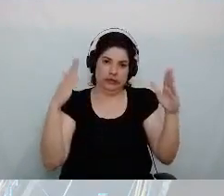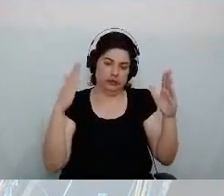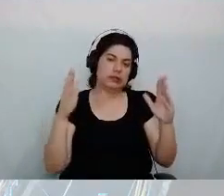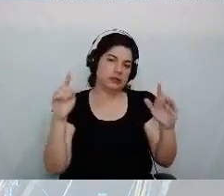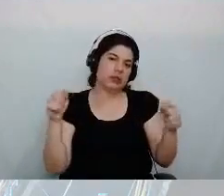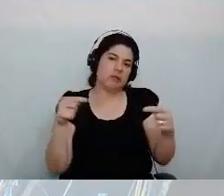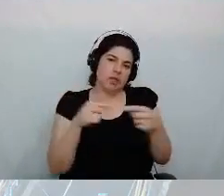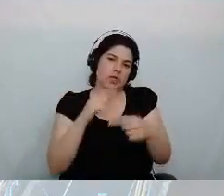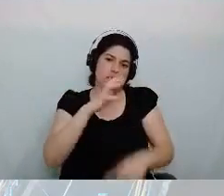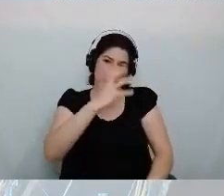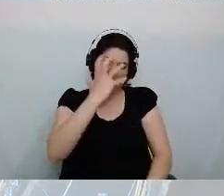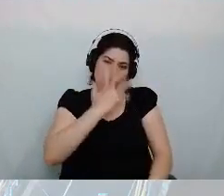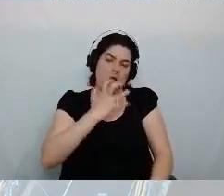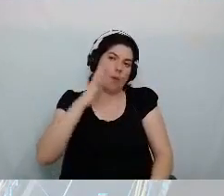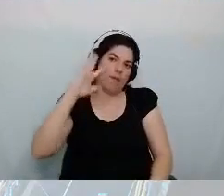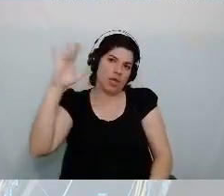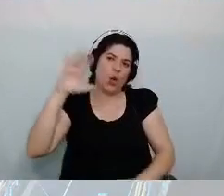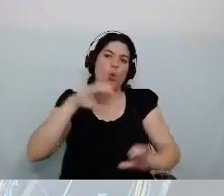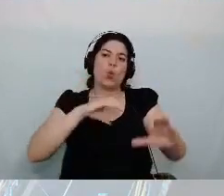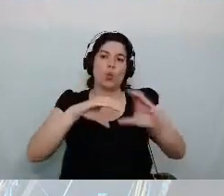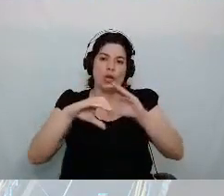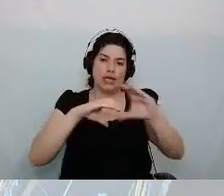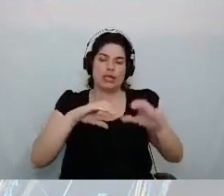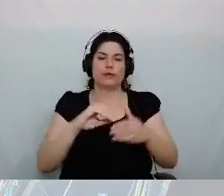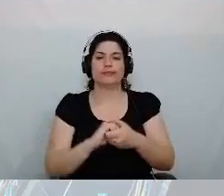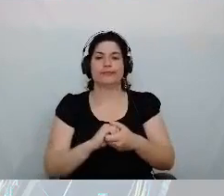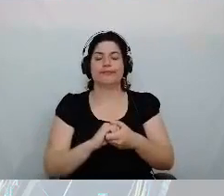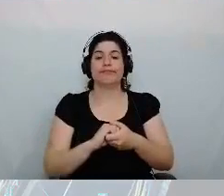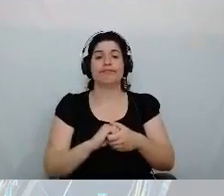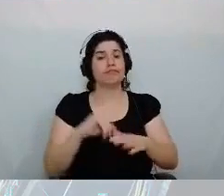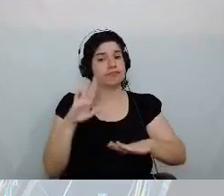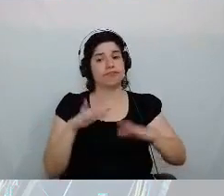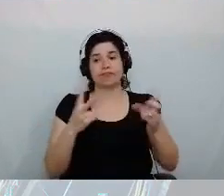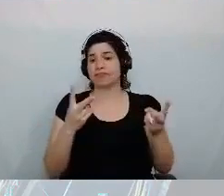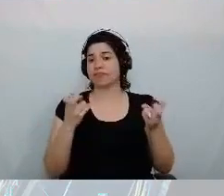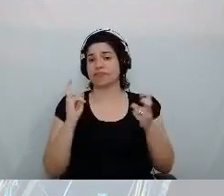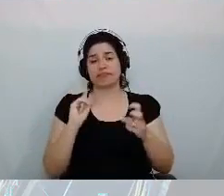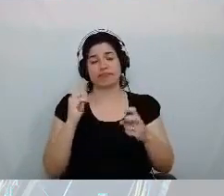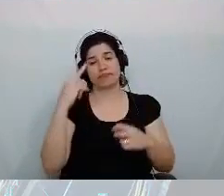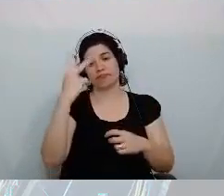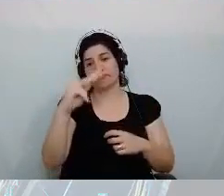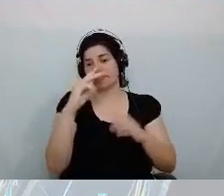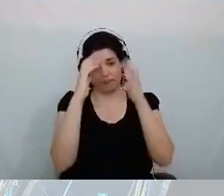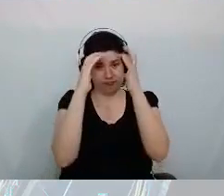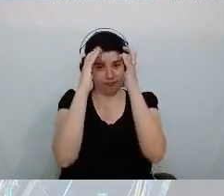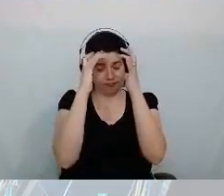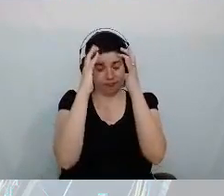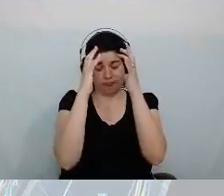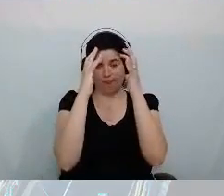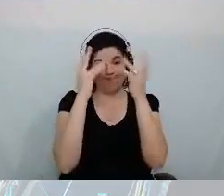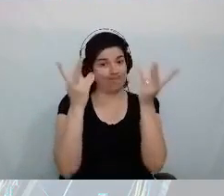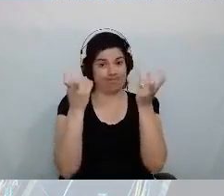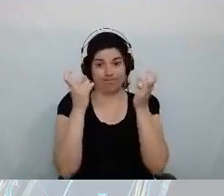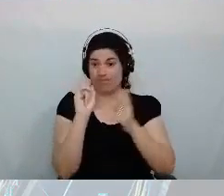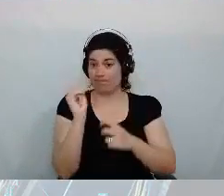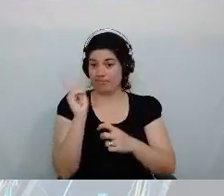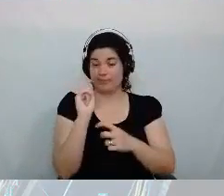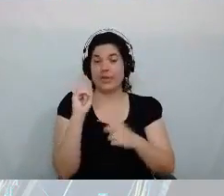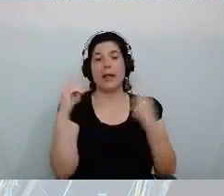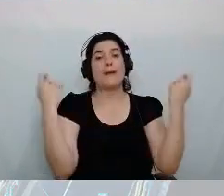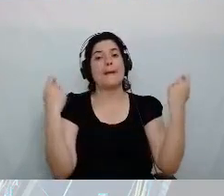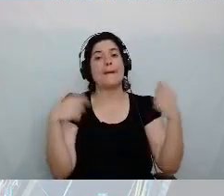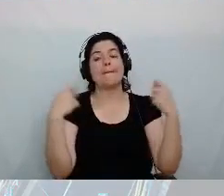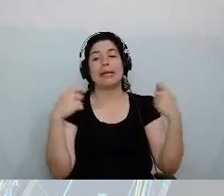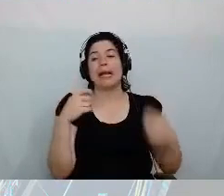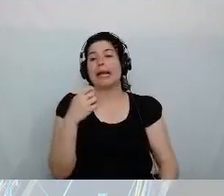comunicação. Sem perceber, o cérebro de vocês, sem perceber, precisou somente de